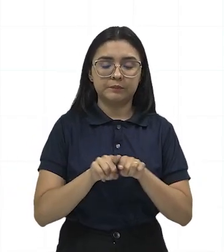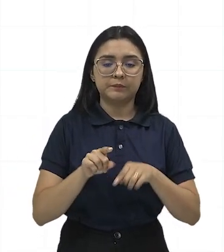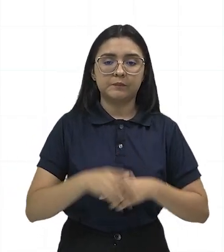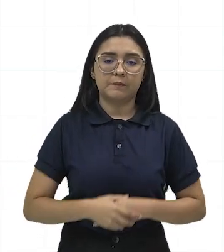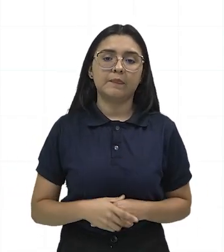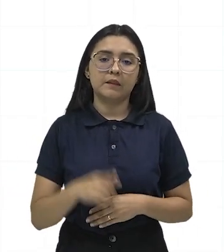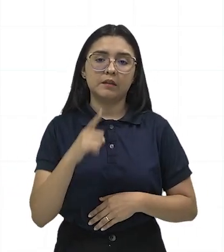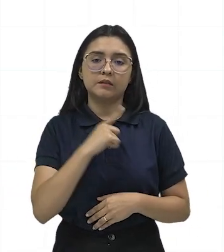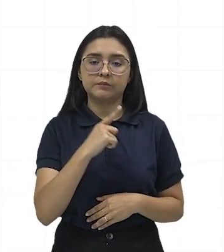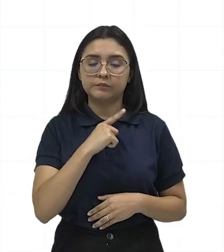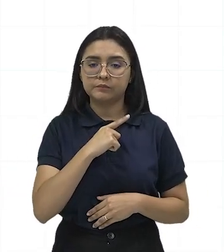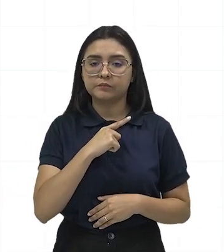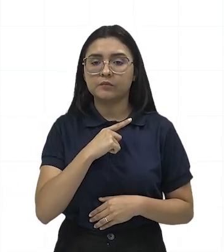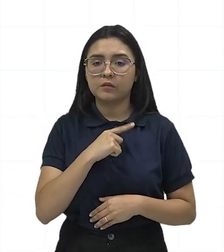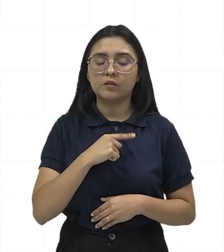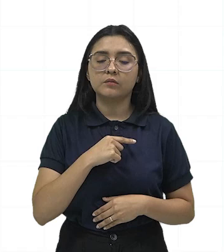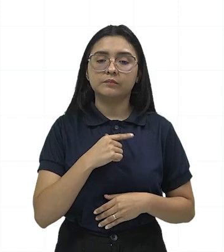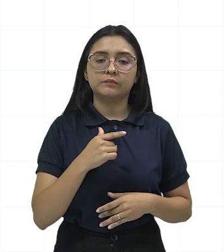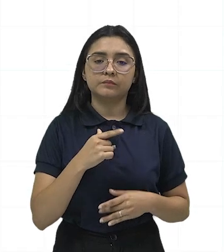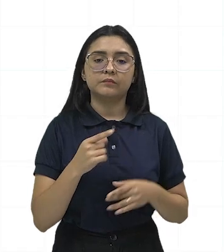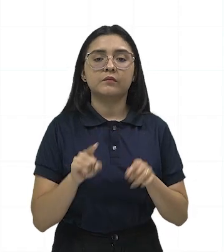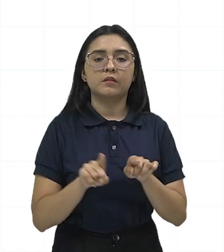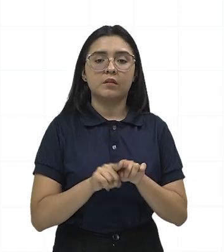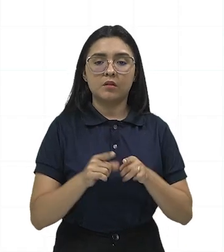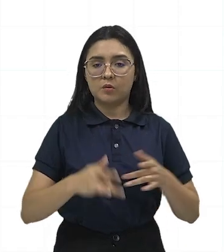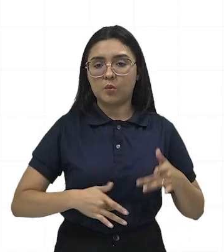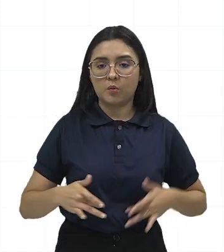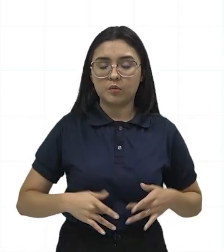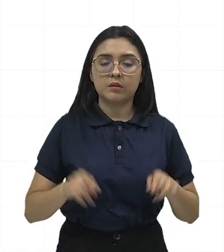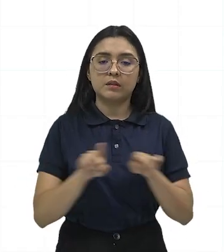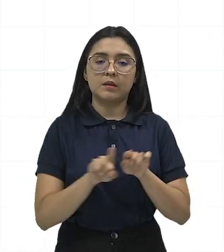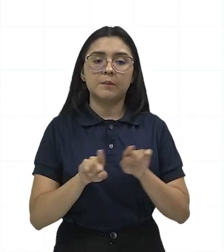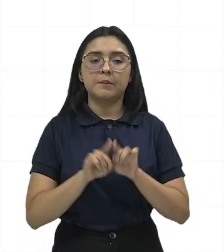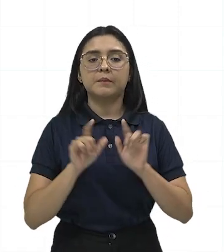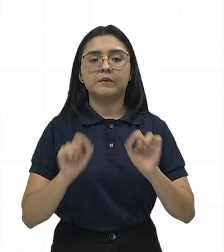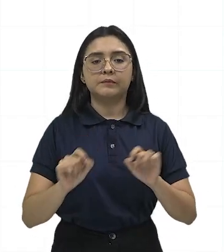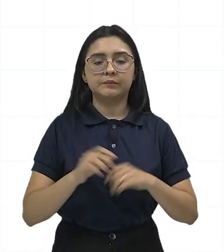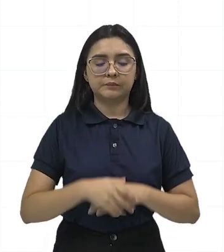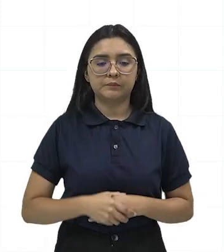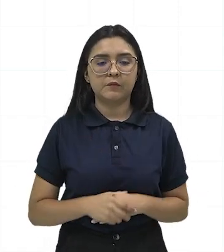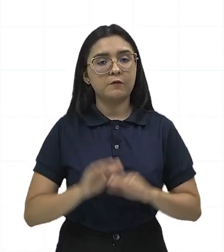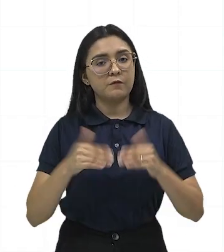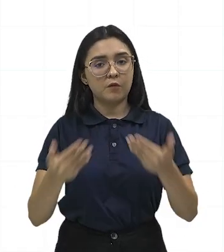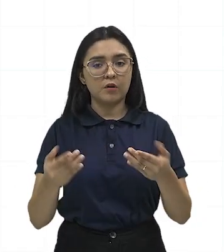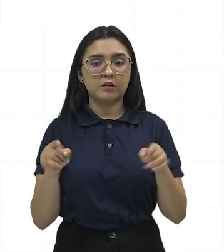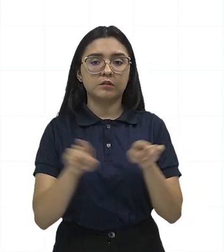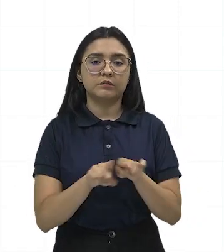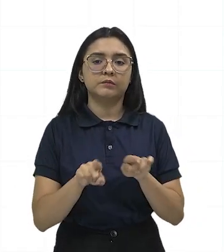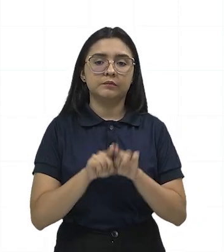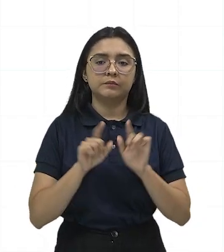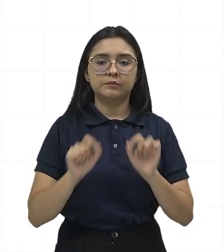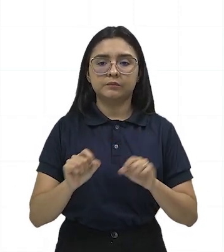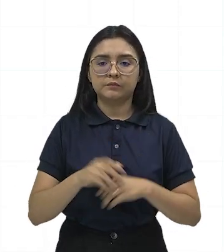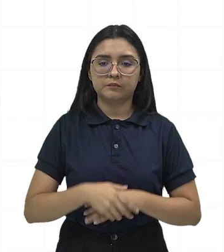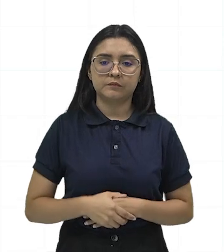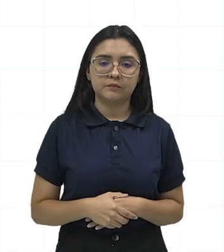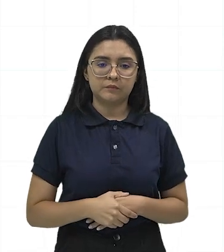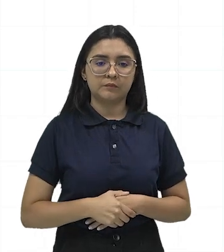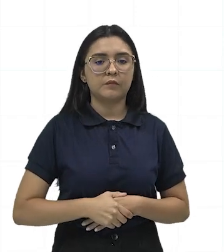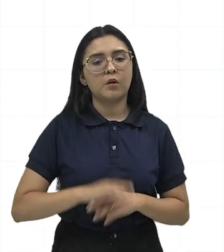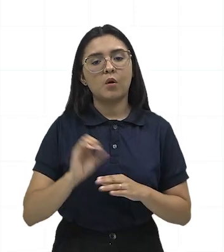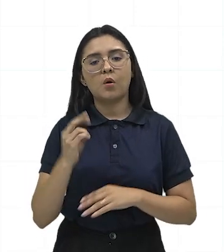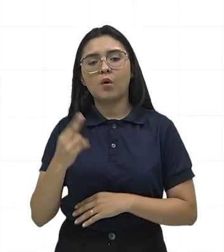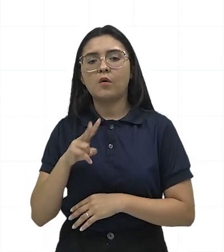do abdômen e por órgãos externos, que em conjunto formam aí o pudendo feminino ou a